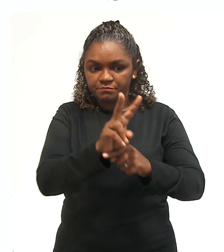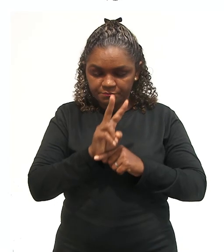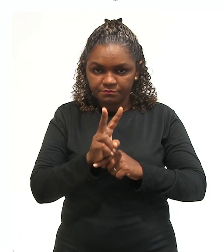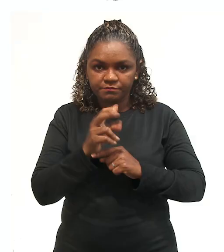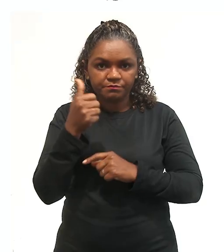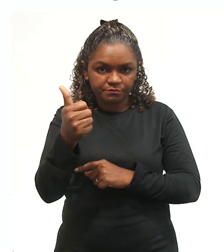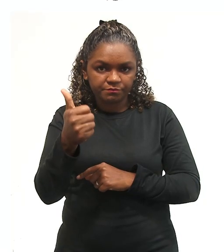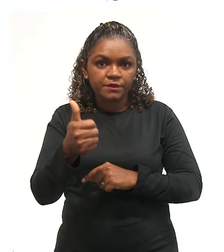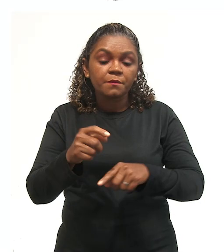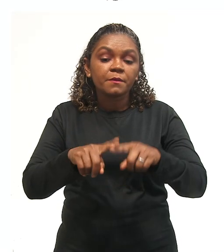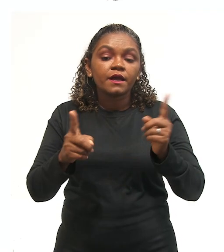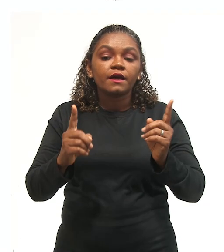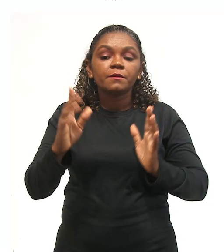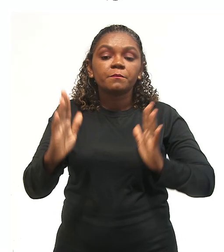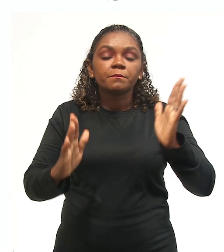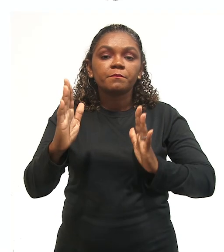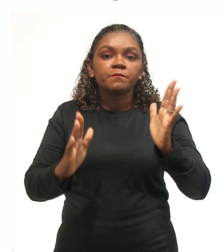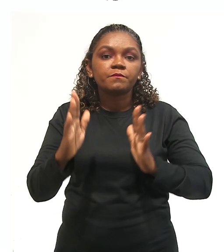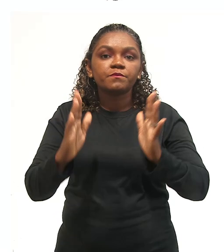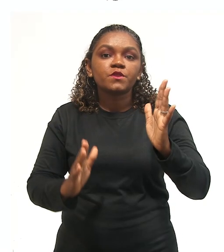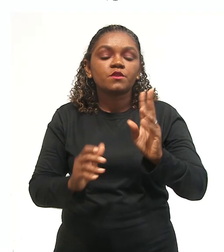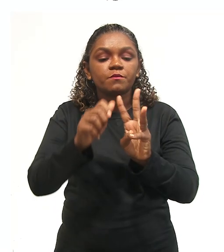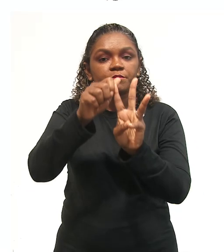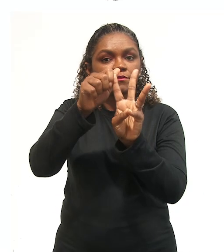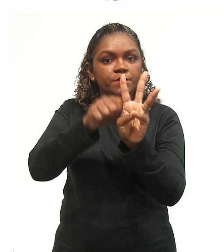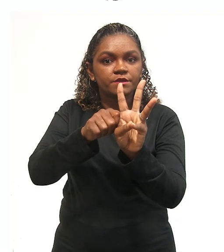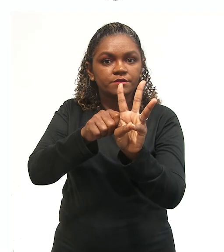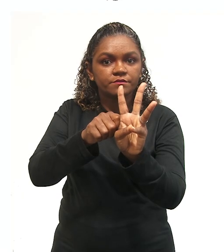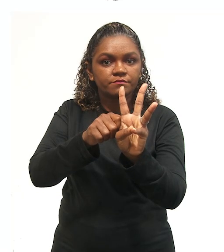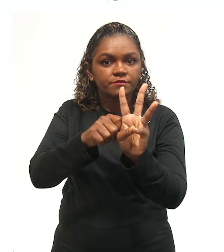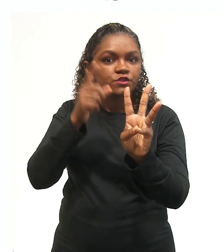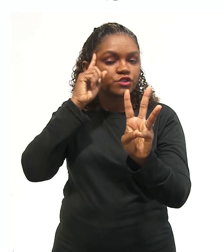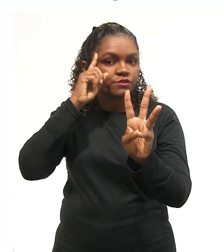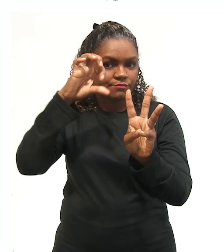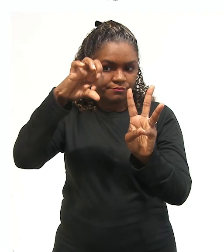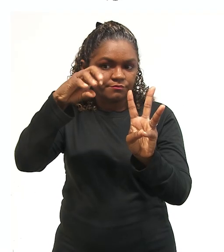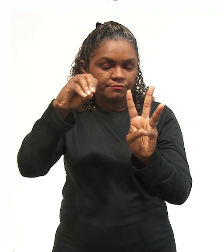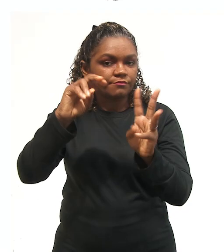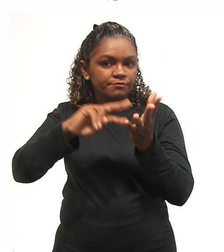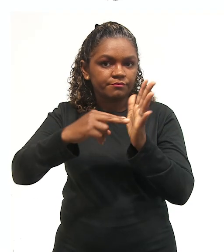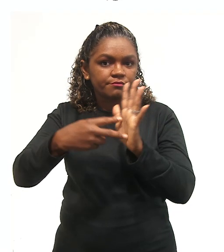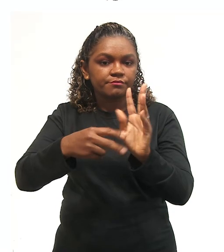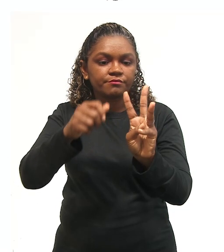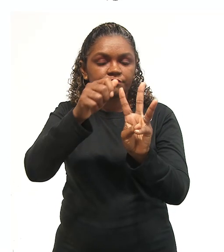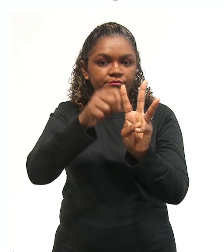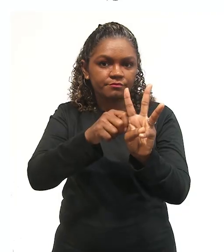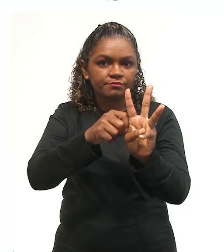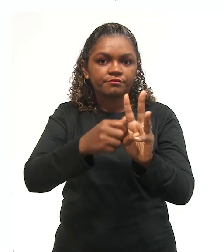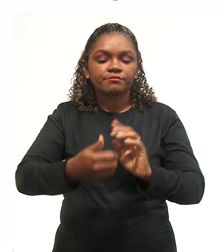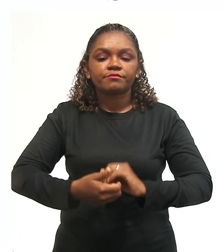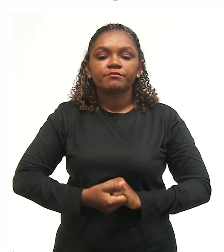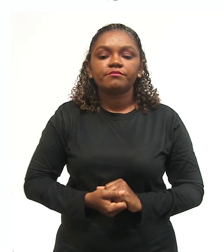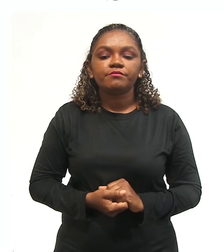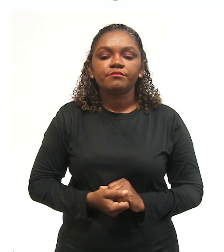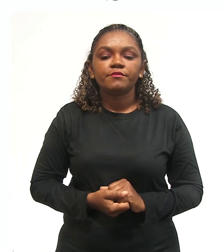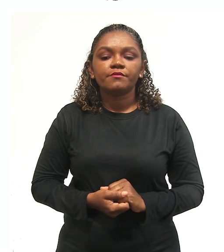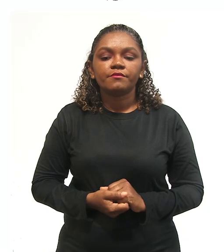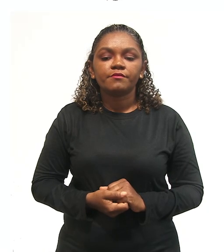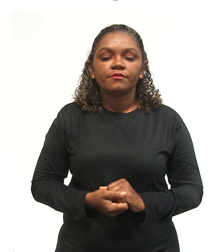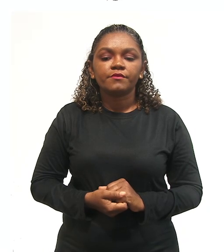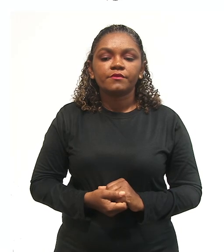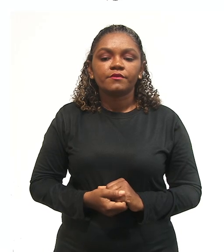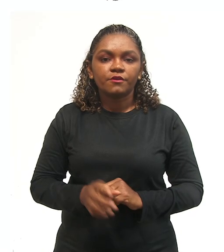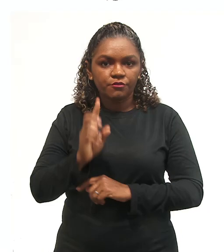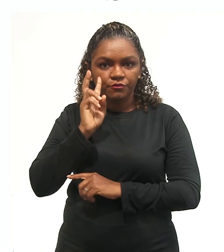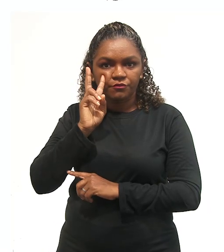dias, como é que vai ficar esse tempo, né? esse juro comercial.